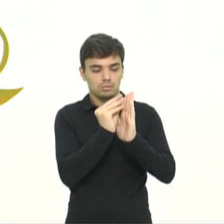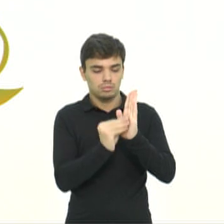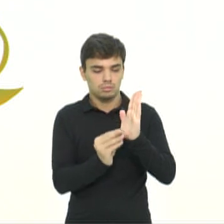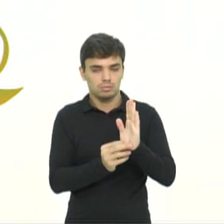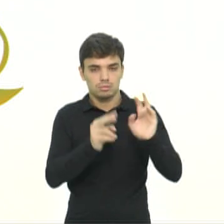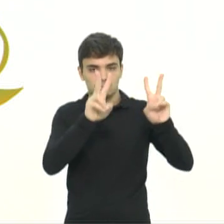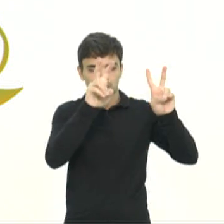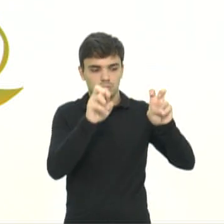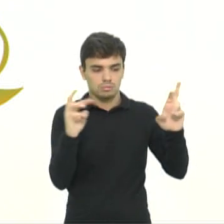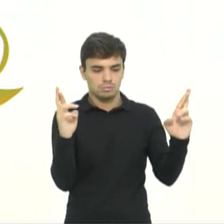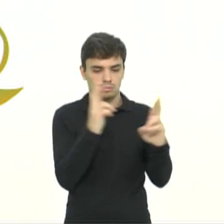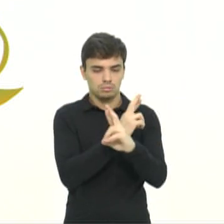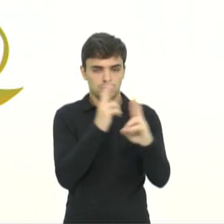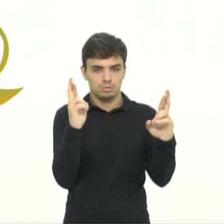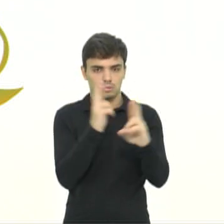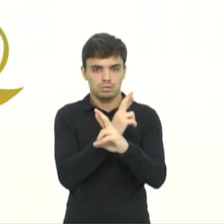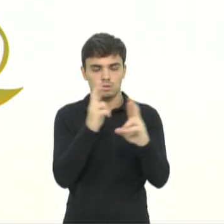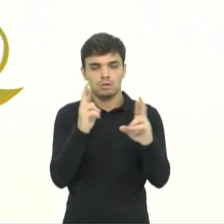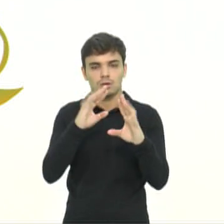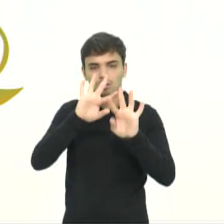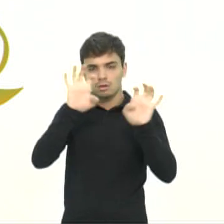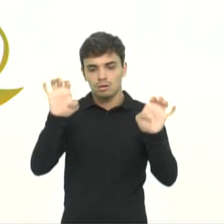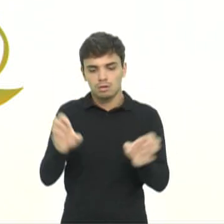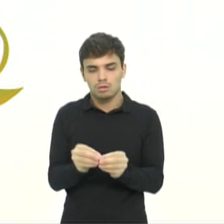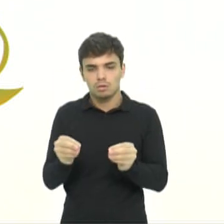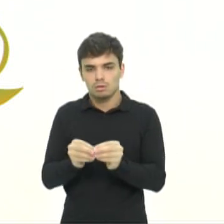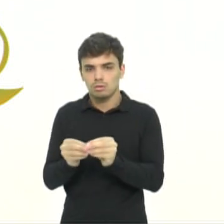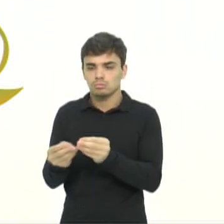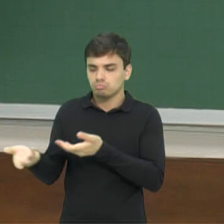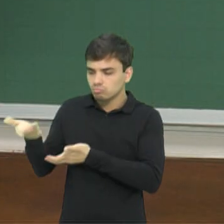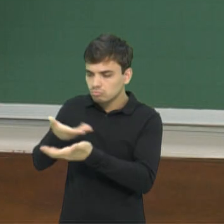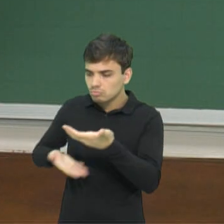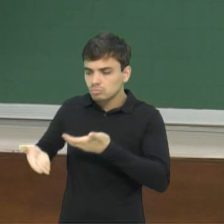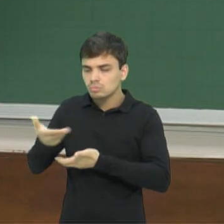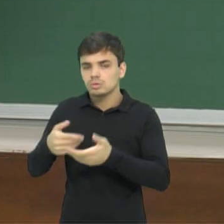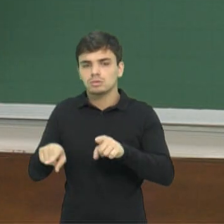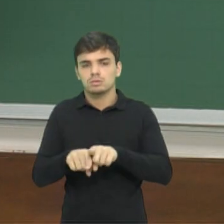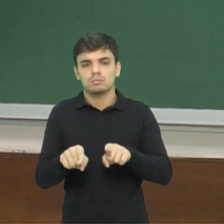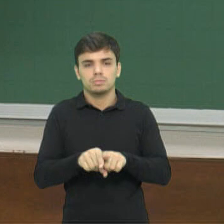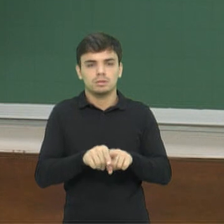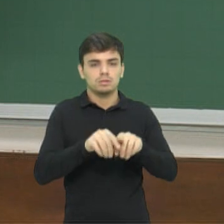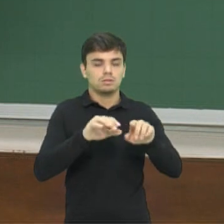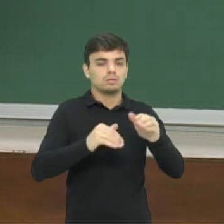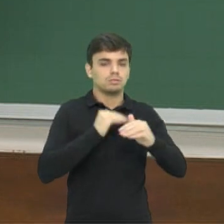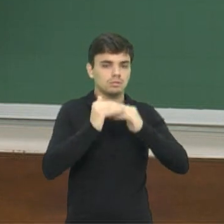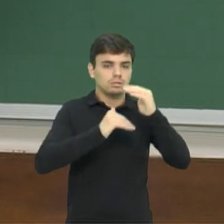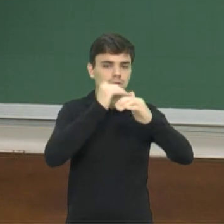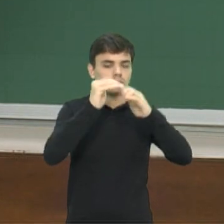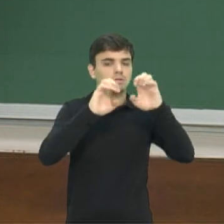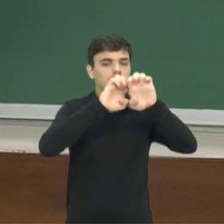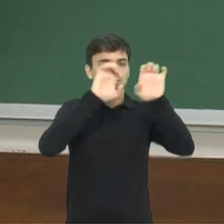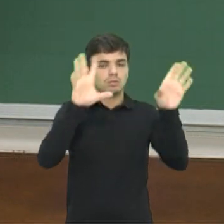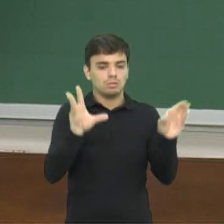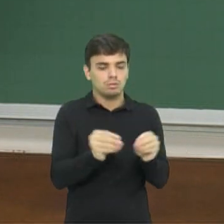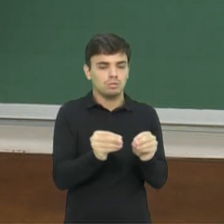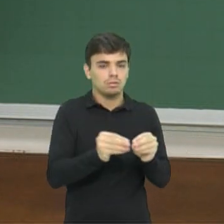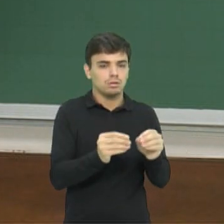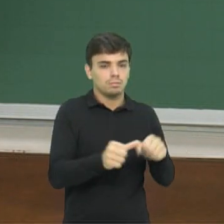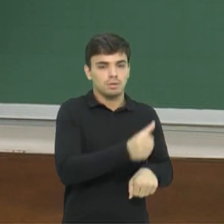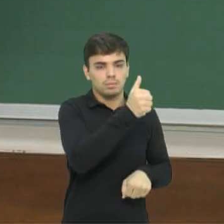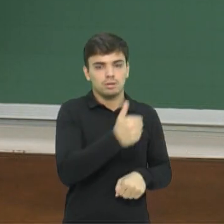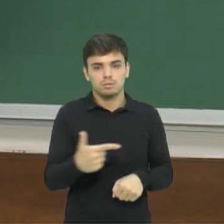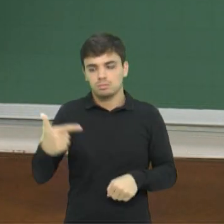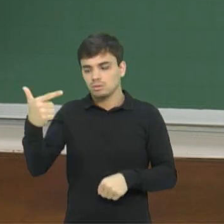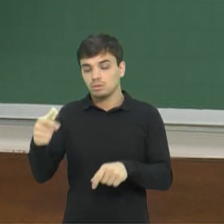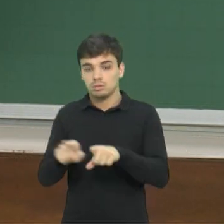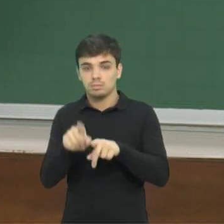ecológicas harmônicas e desarmônicas, da sucessão ecológica primária e secundária e ainda dinâmica populacional,